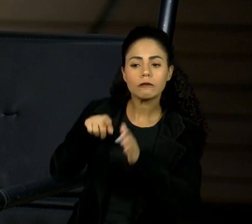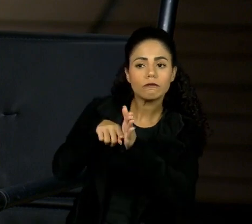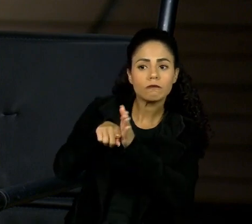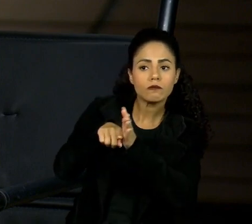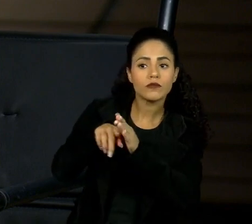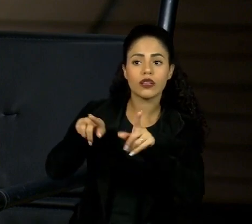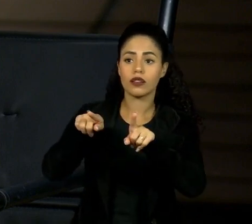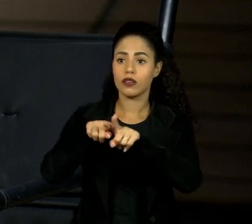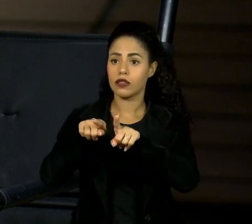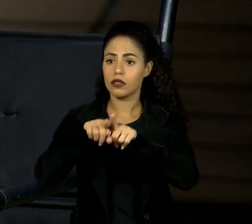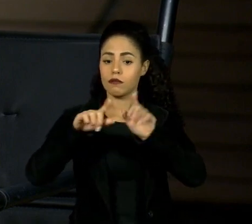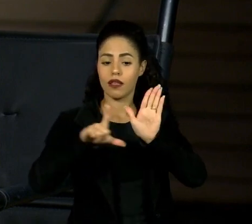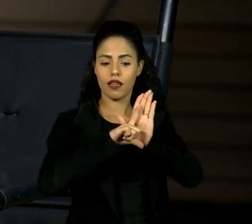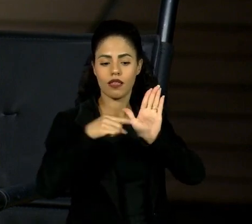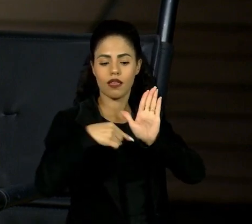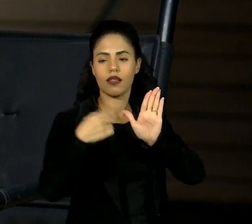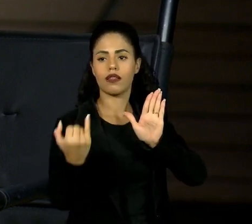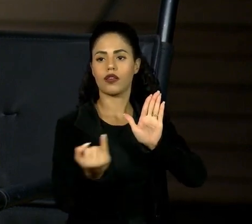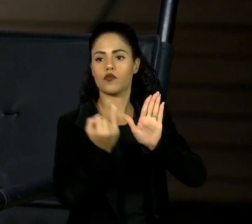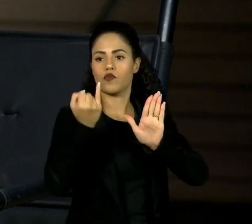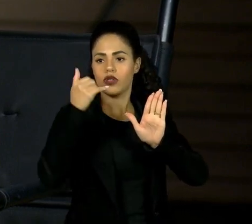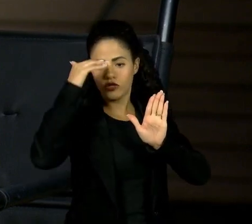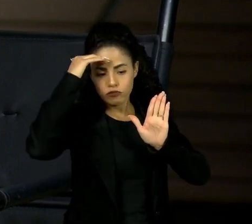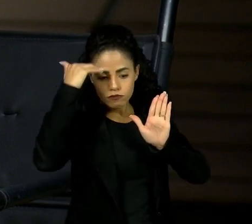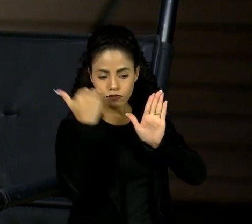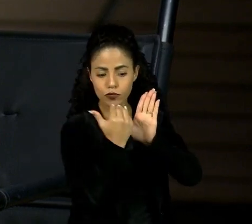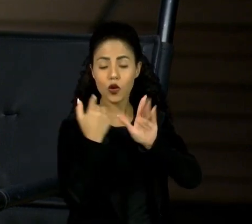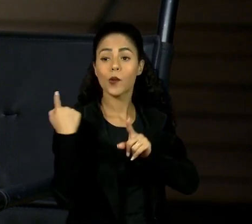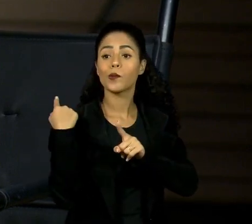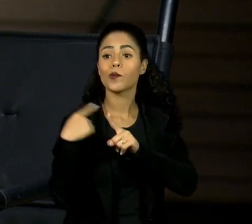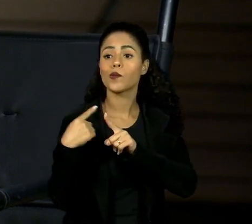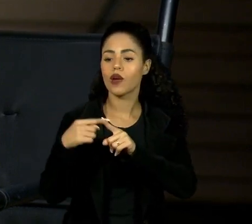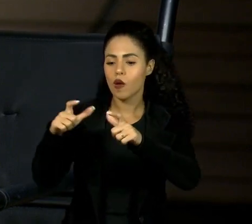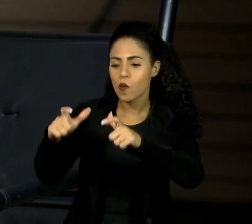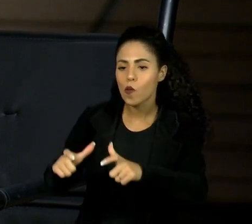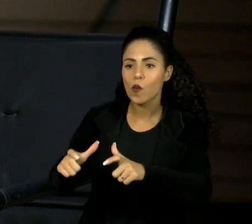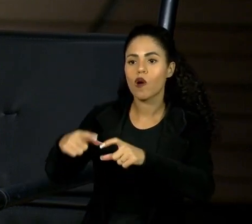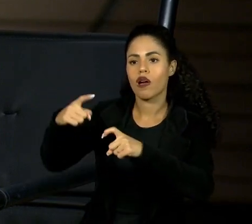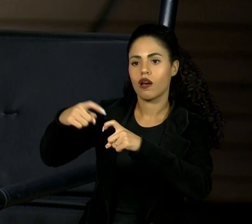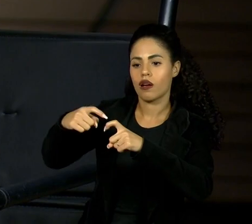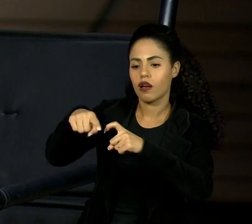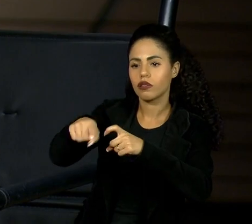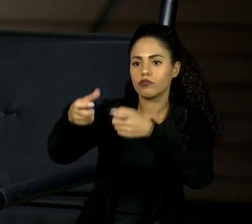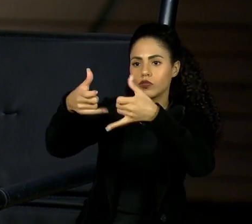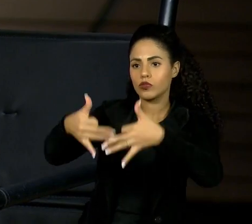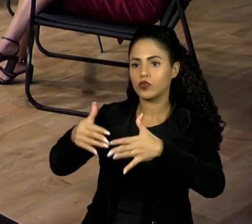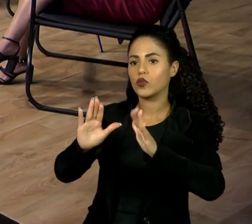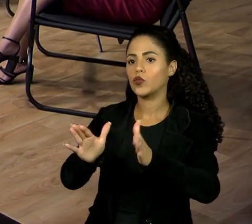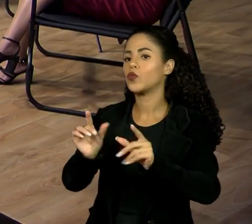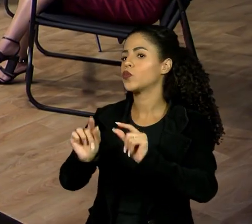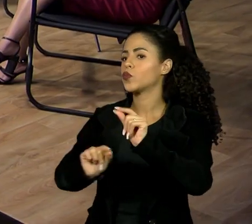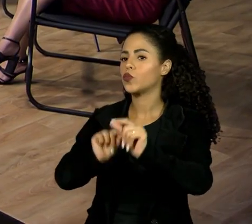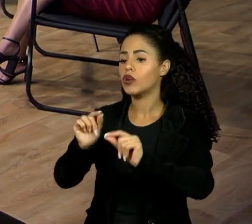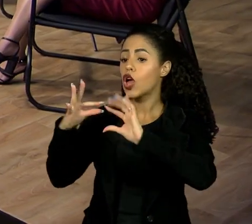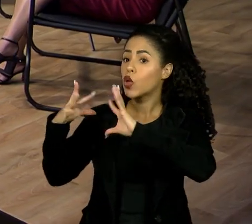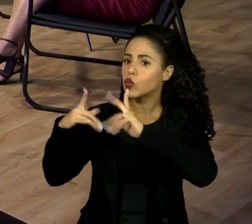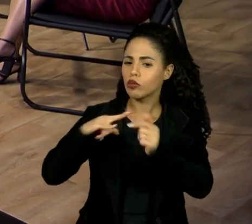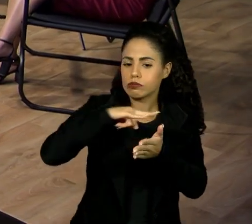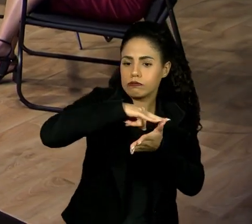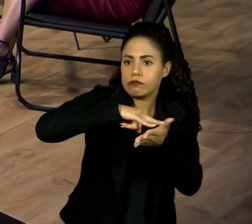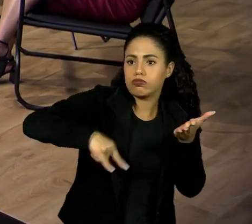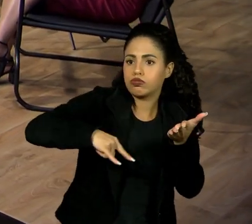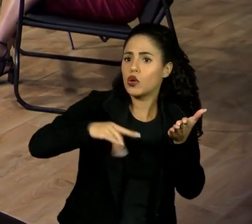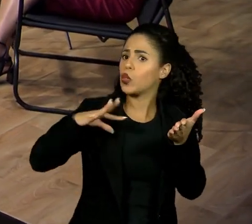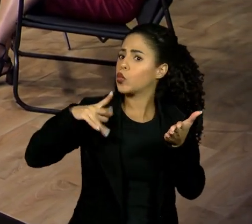na parte legal também isso é fundamental, porque a clínica fornece, como eles já explicaram tudo bem direitinho, todos os documentos.